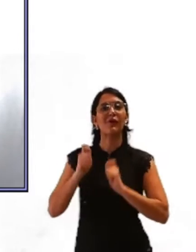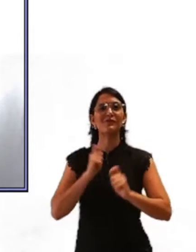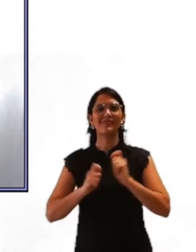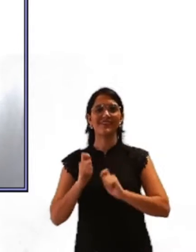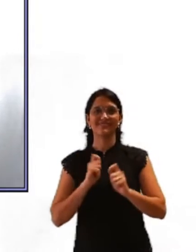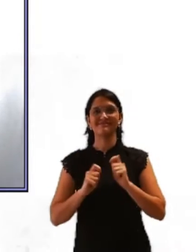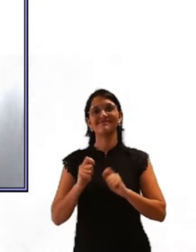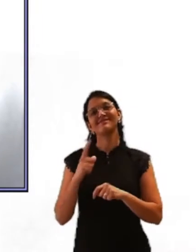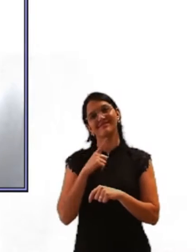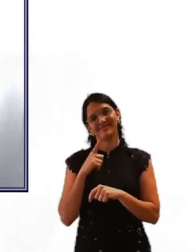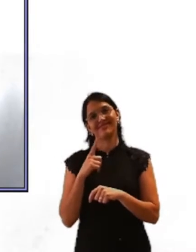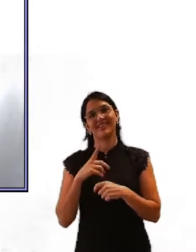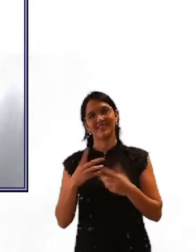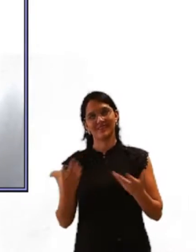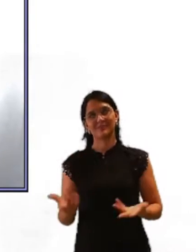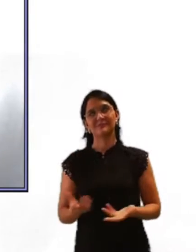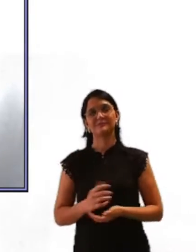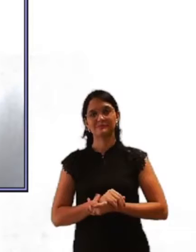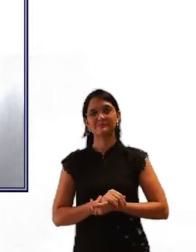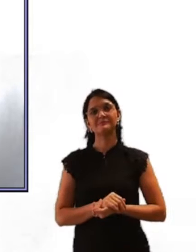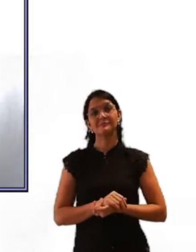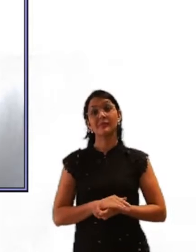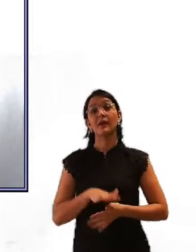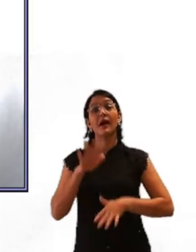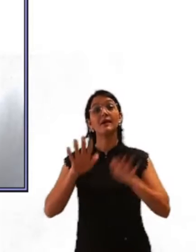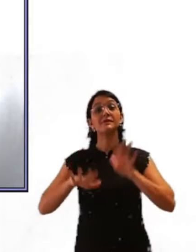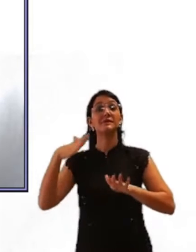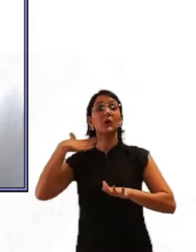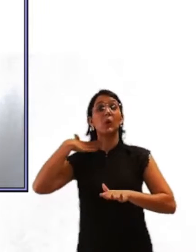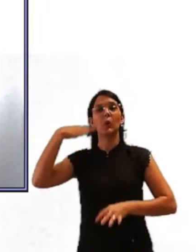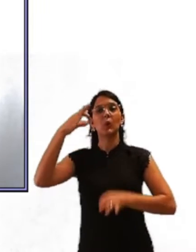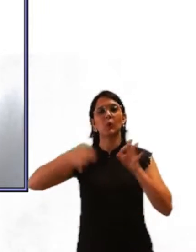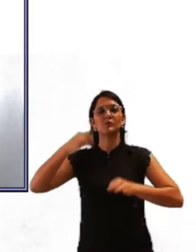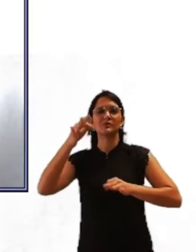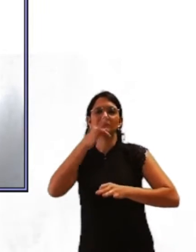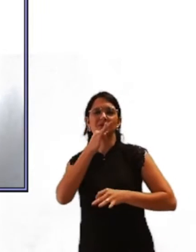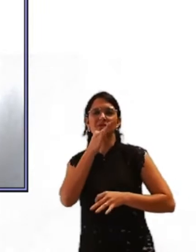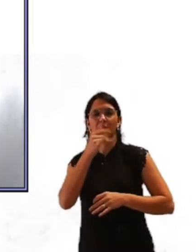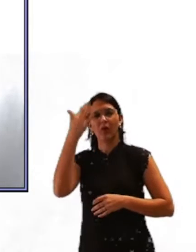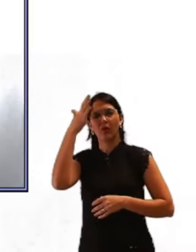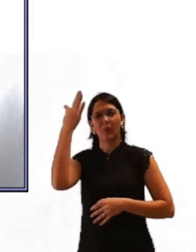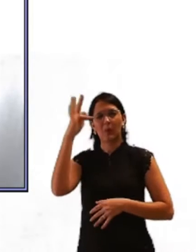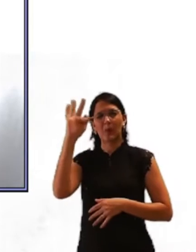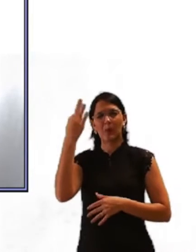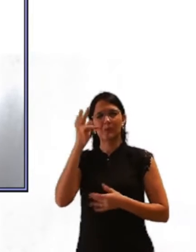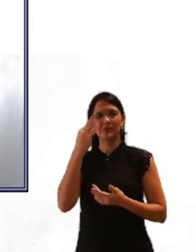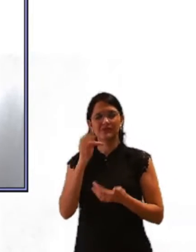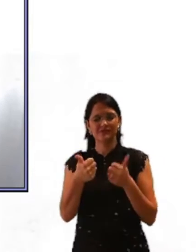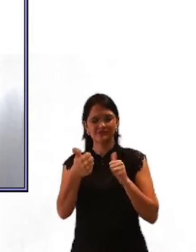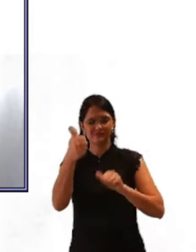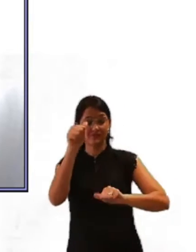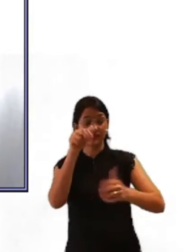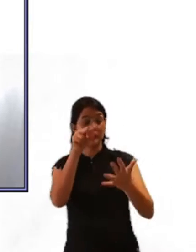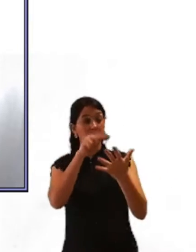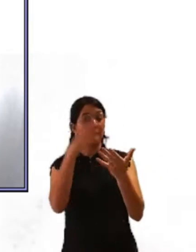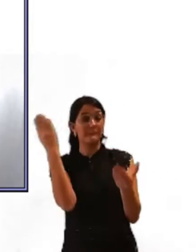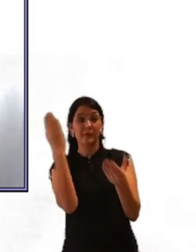né? Poxa, então um juiz que está com dor de cabeça, que vai analisar o meu processo com dor de